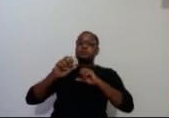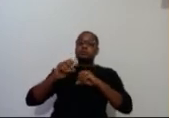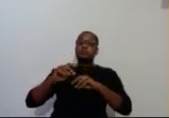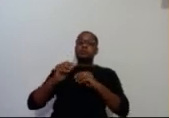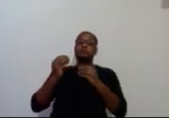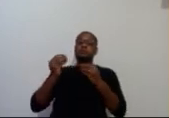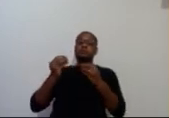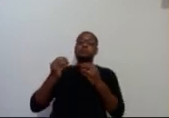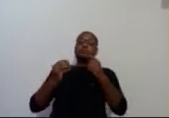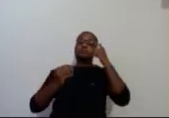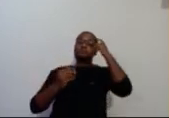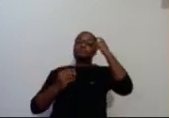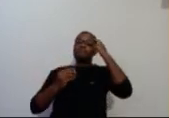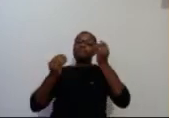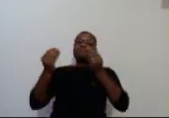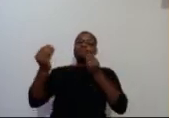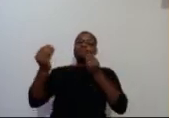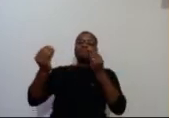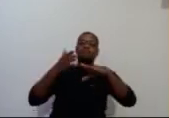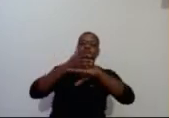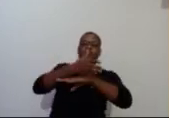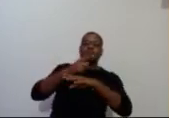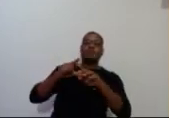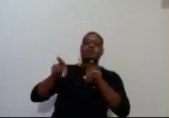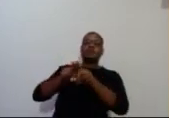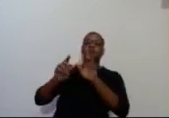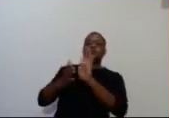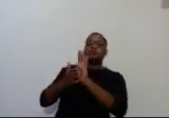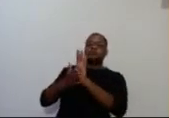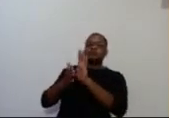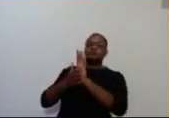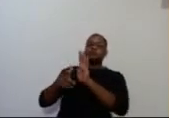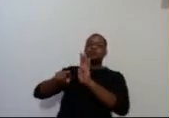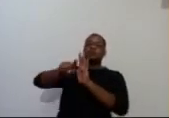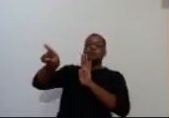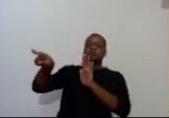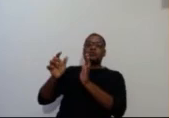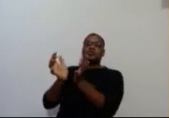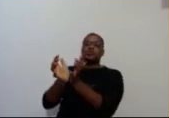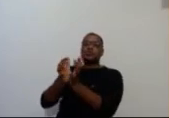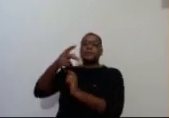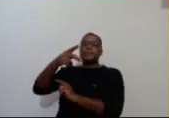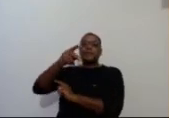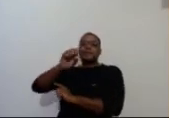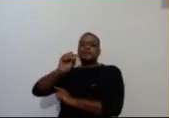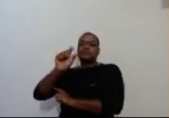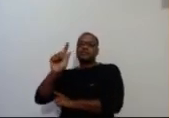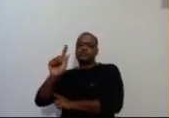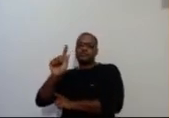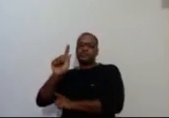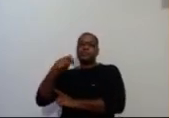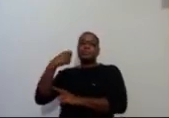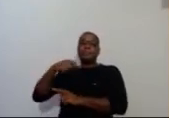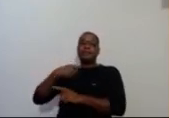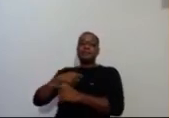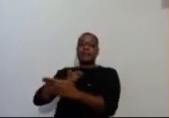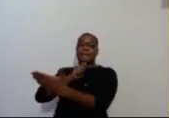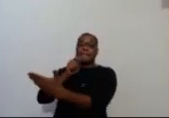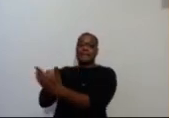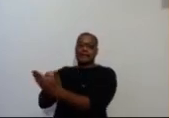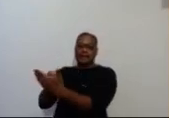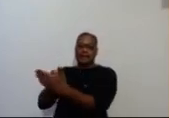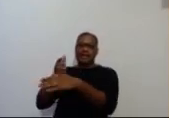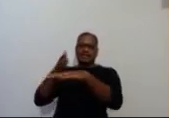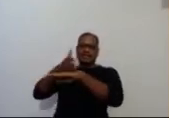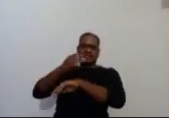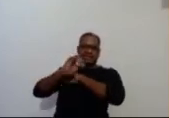flexível para alunos de PSG, o SENAC precisará pagar a esse acesso à internet, arcar com esse custo, ou a gente não vai entrar com o